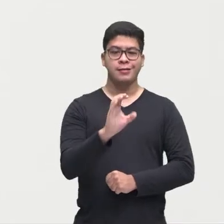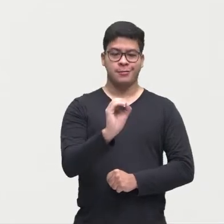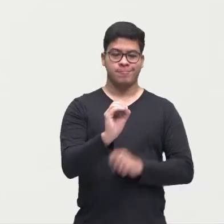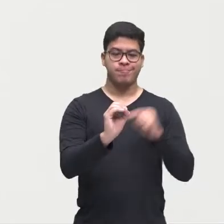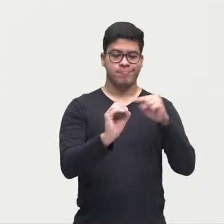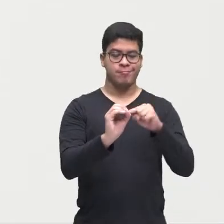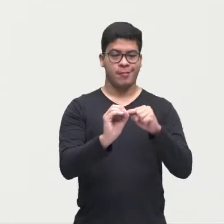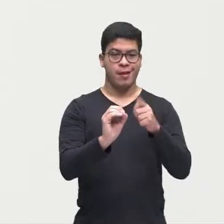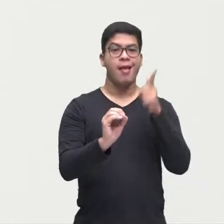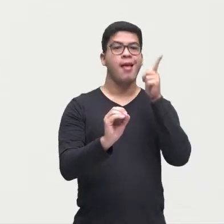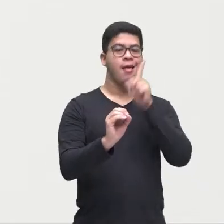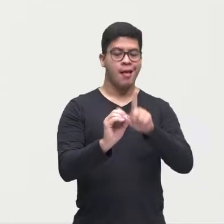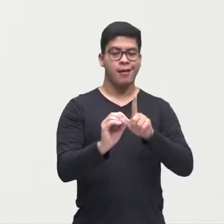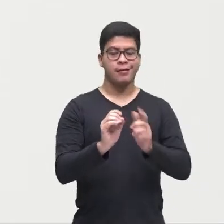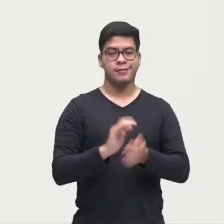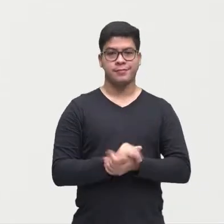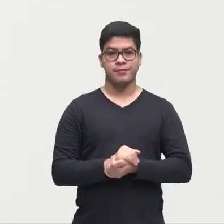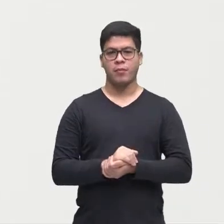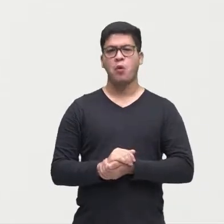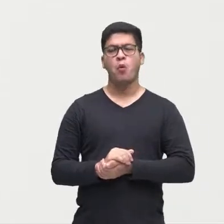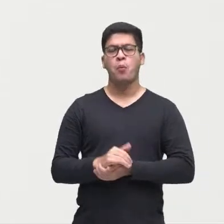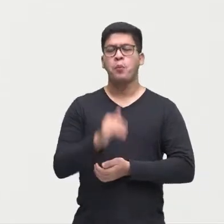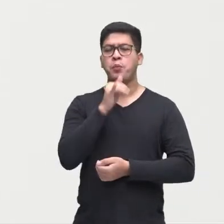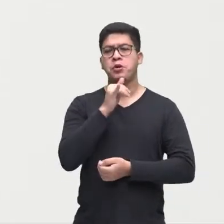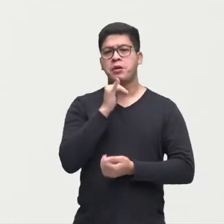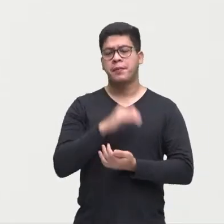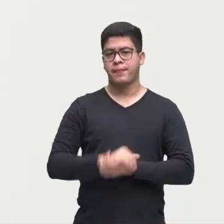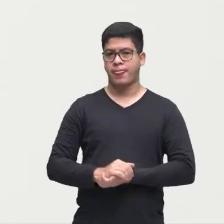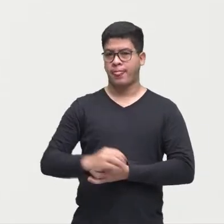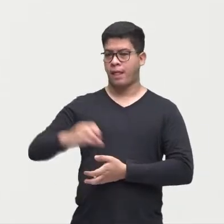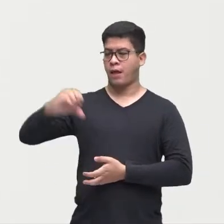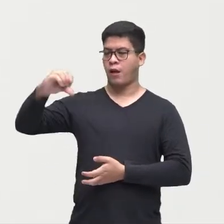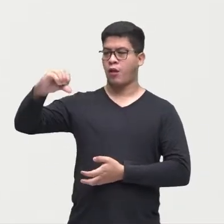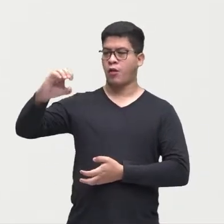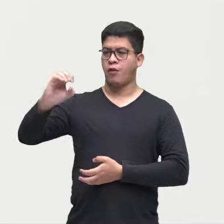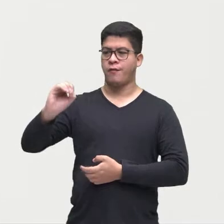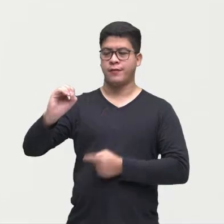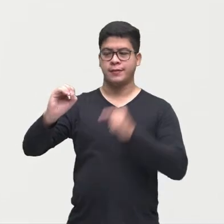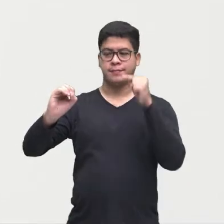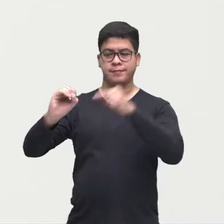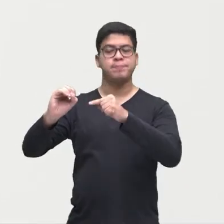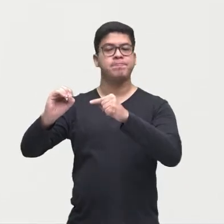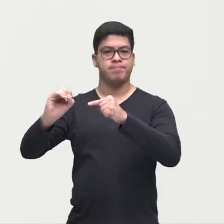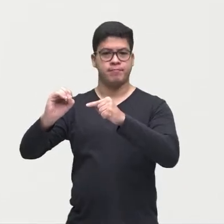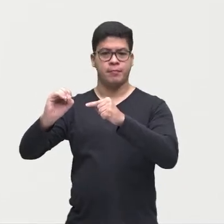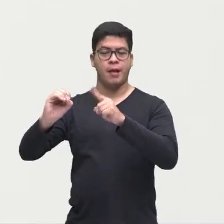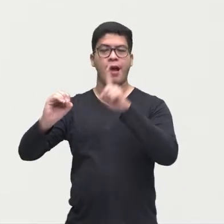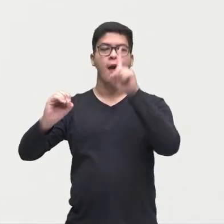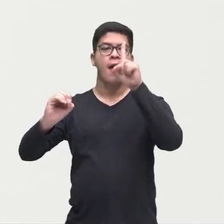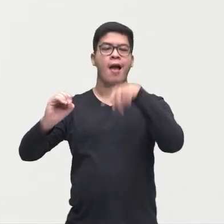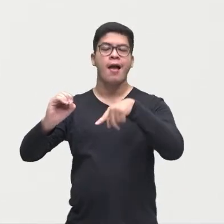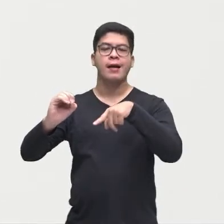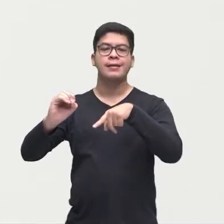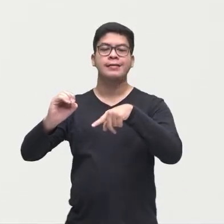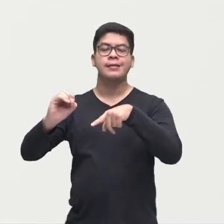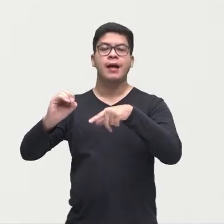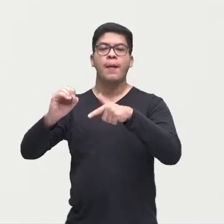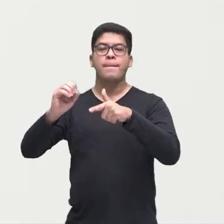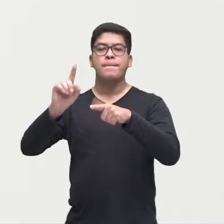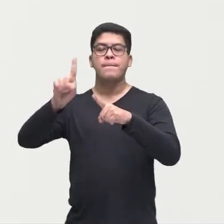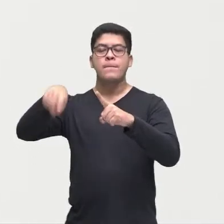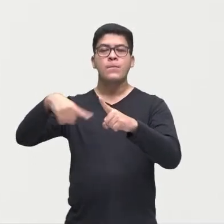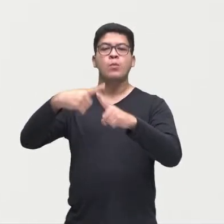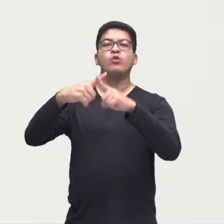só, eu quero descobrir se o 90, por exemplo, é múltiplo do número 15. Vamos supor, quero descobrir se o 90